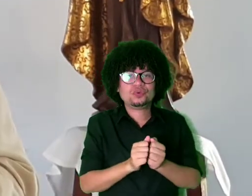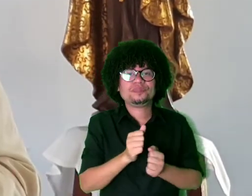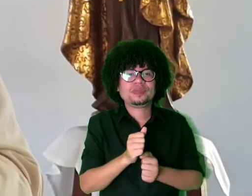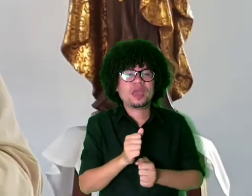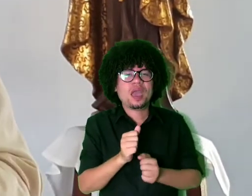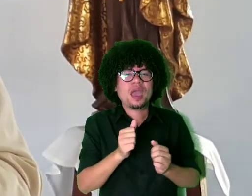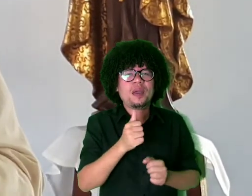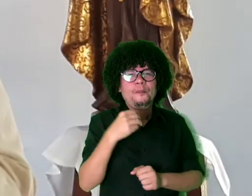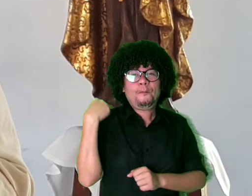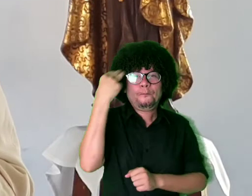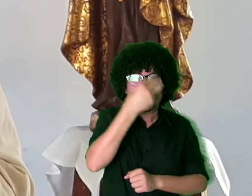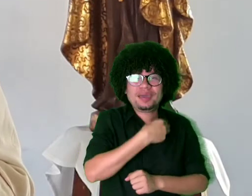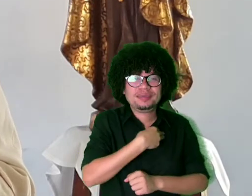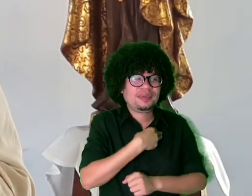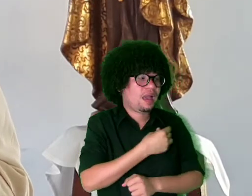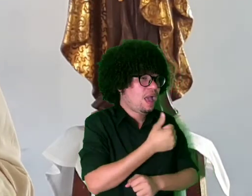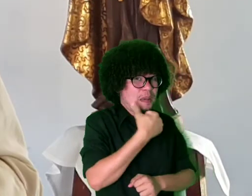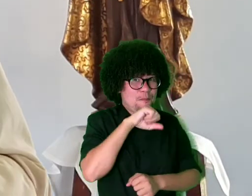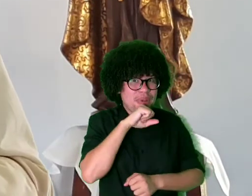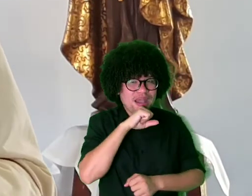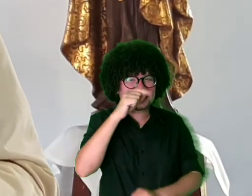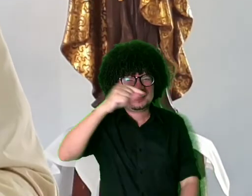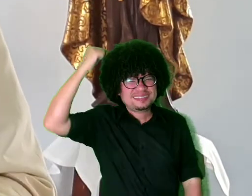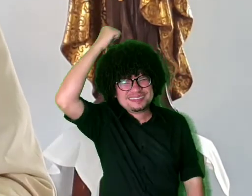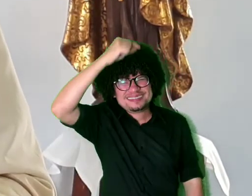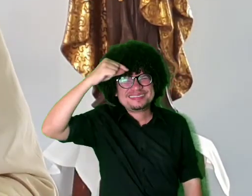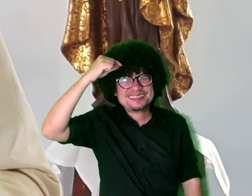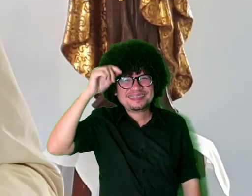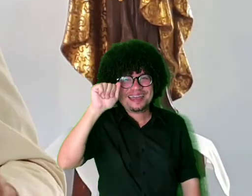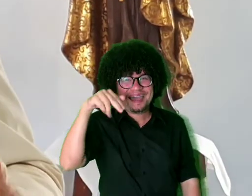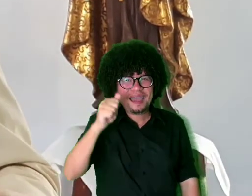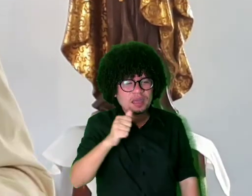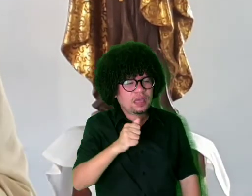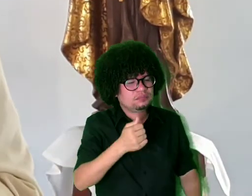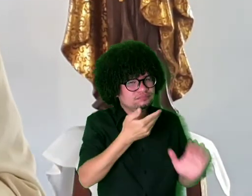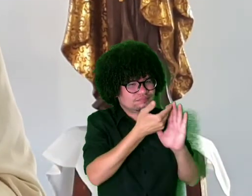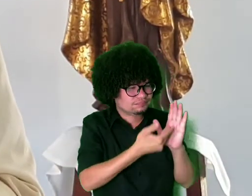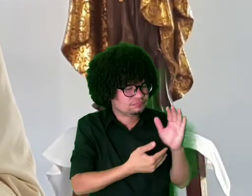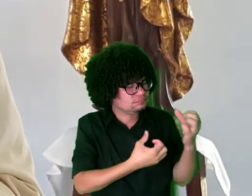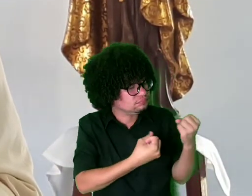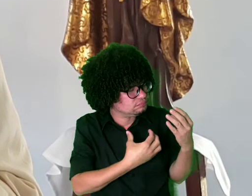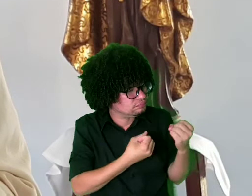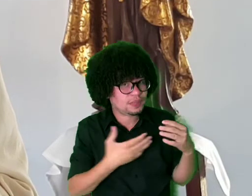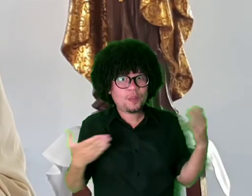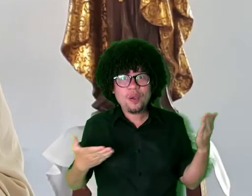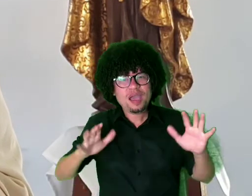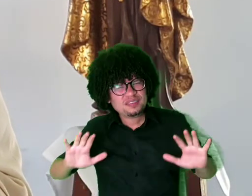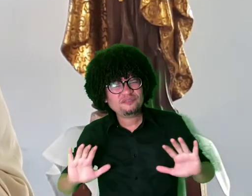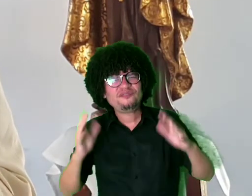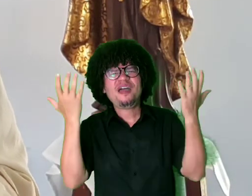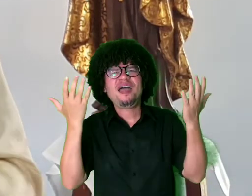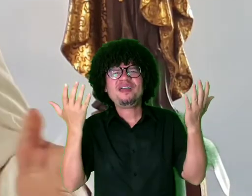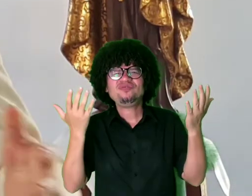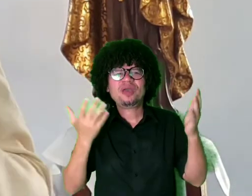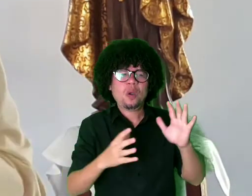evidentemente, a Maria, esta que foi educada aos pés de Santana Mestra.